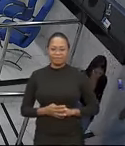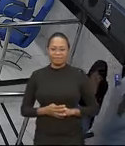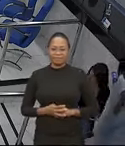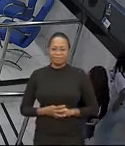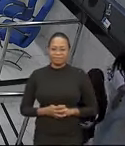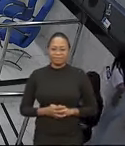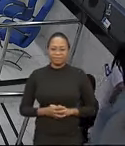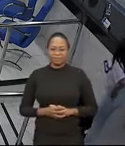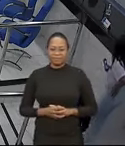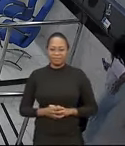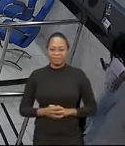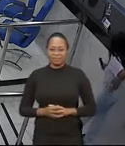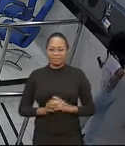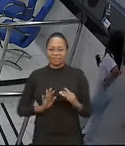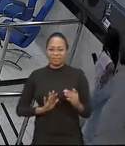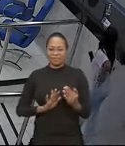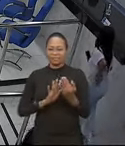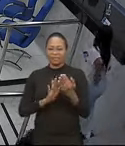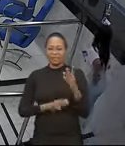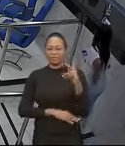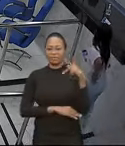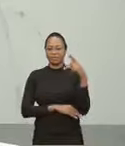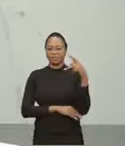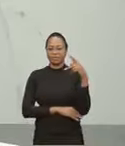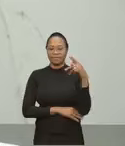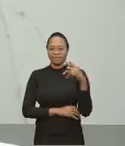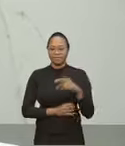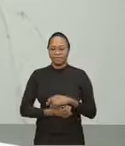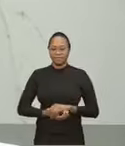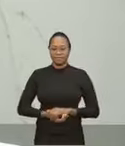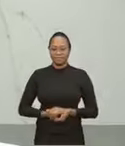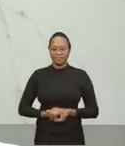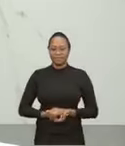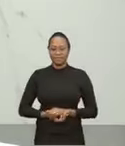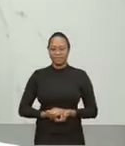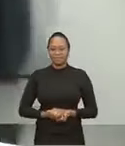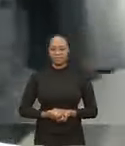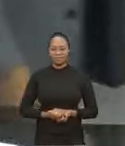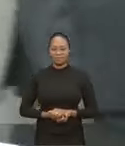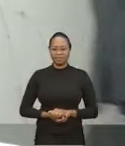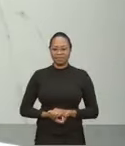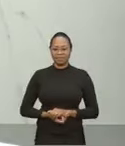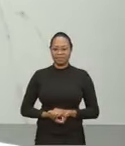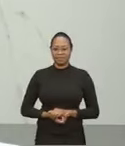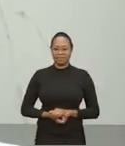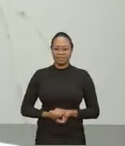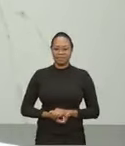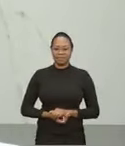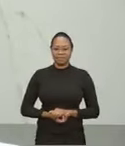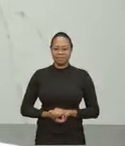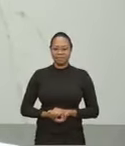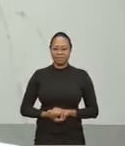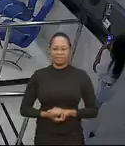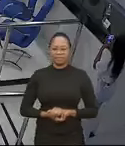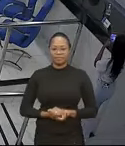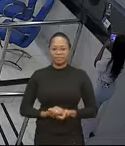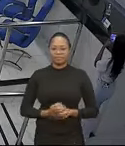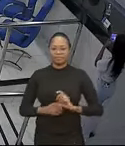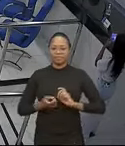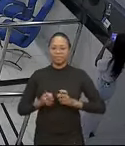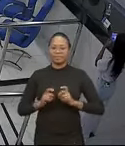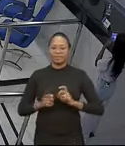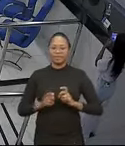Mas é em frente à praça, Adriano Maturino, ali, nome de meu pai. Matéria em discussão,